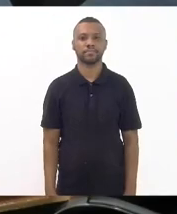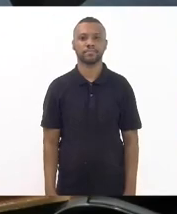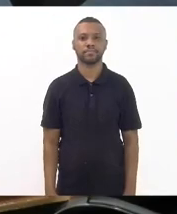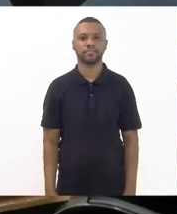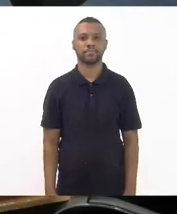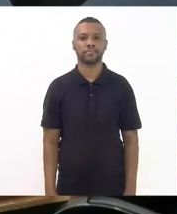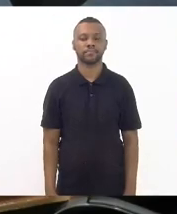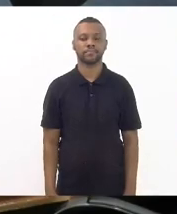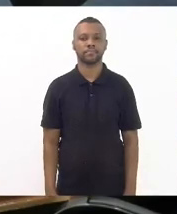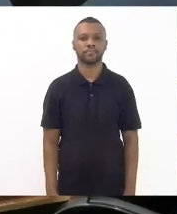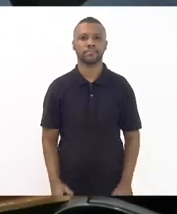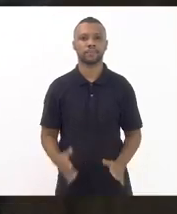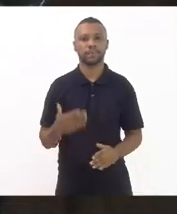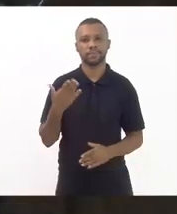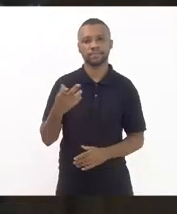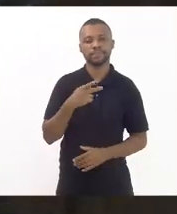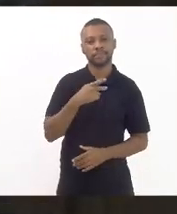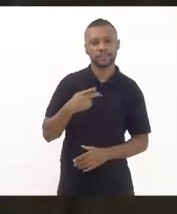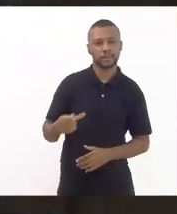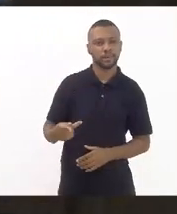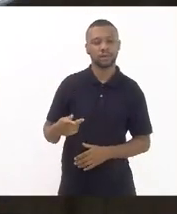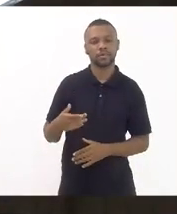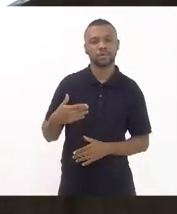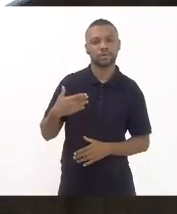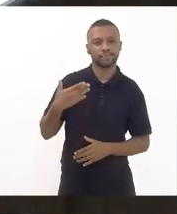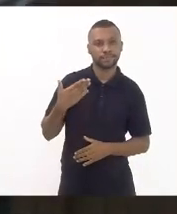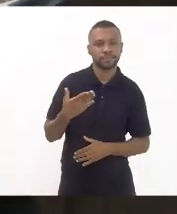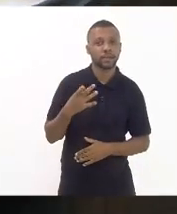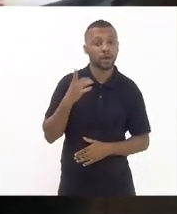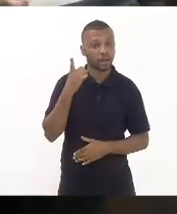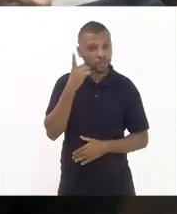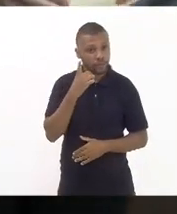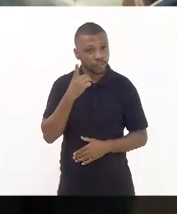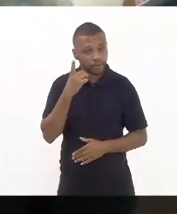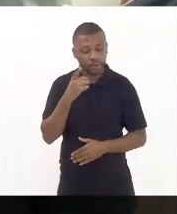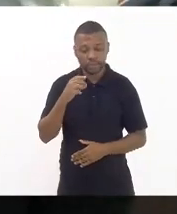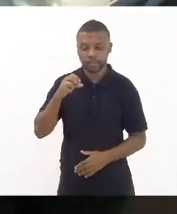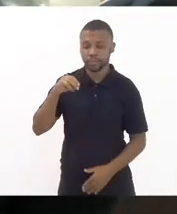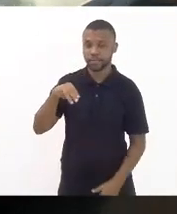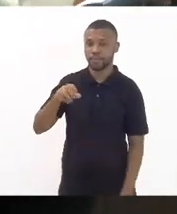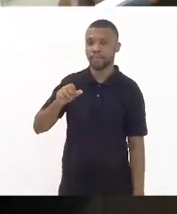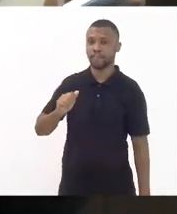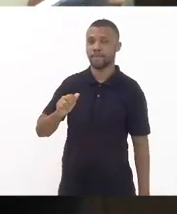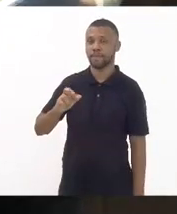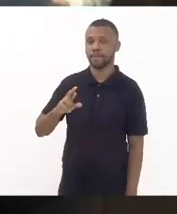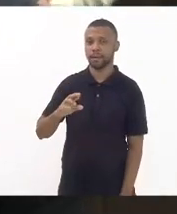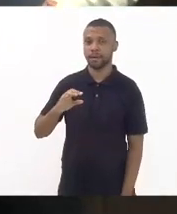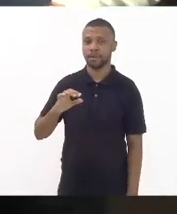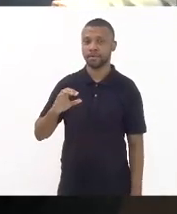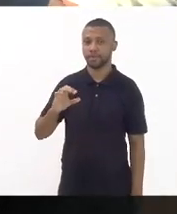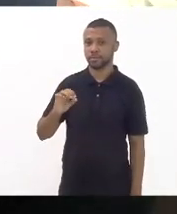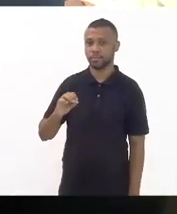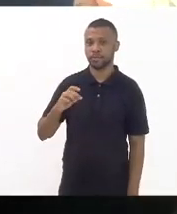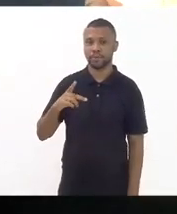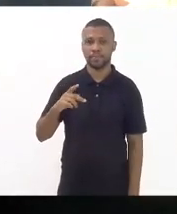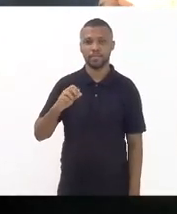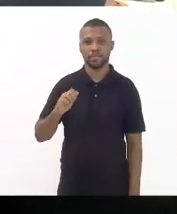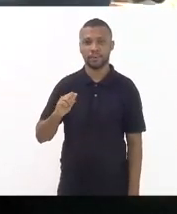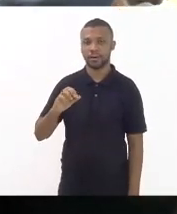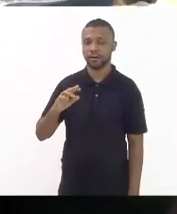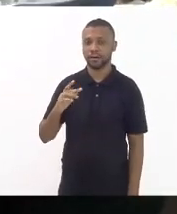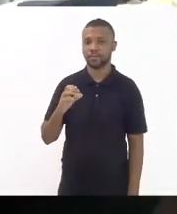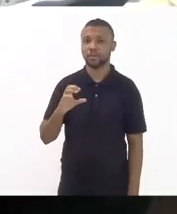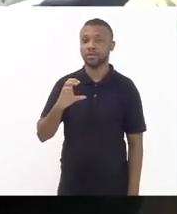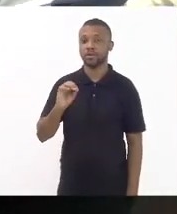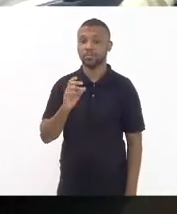Senhor presidente, o deputado Márcio Pacheco deu parecer na